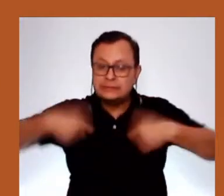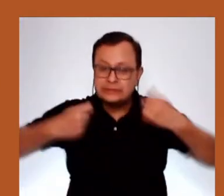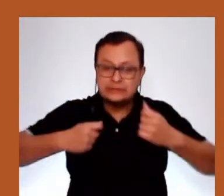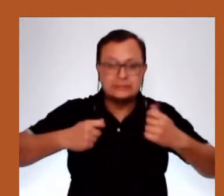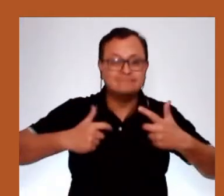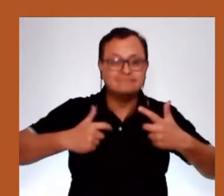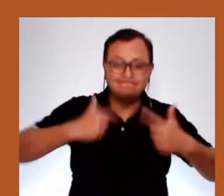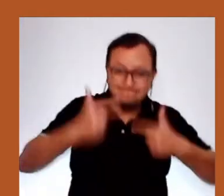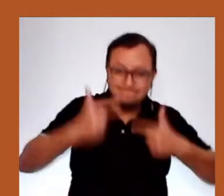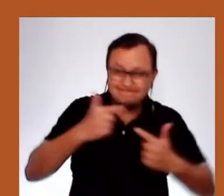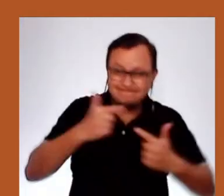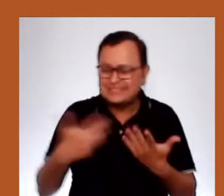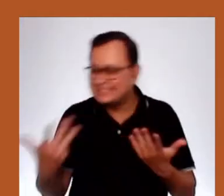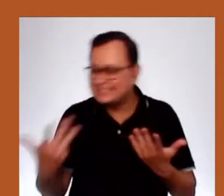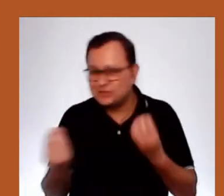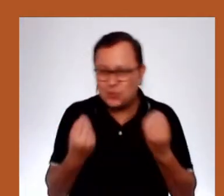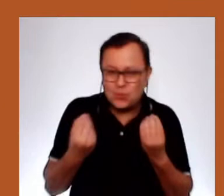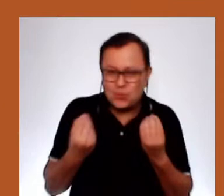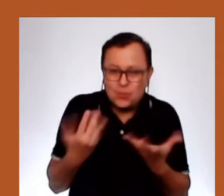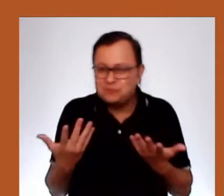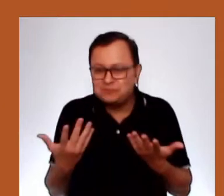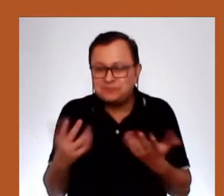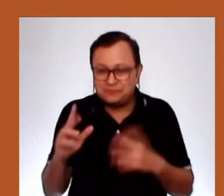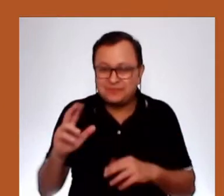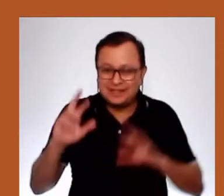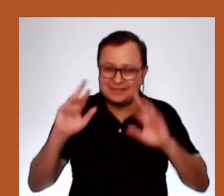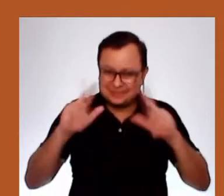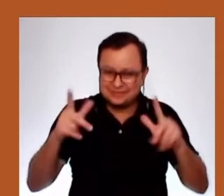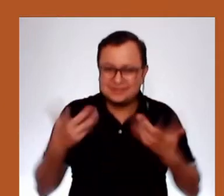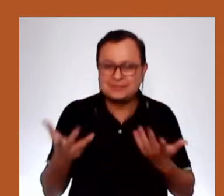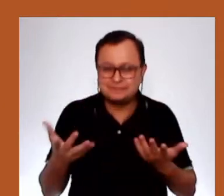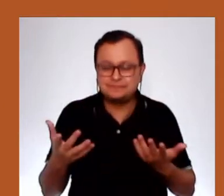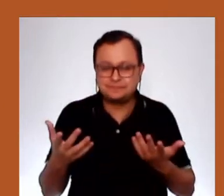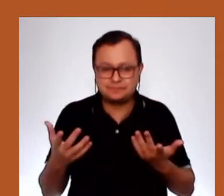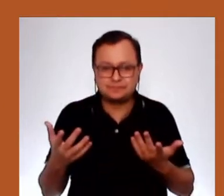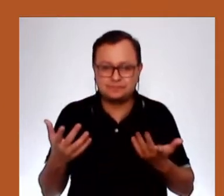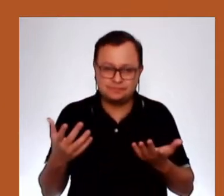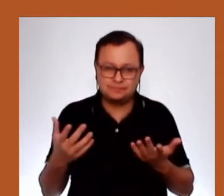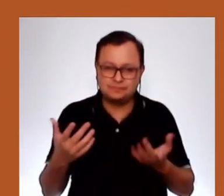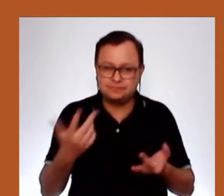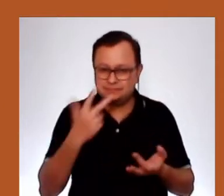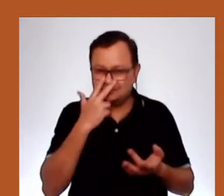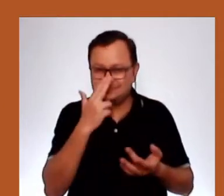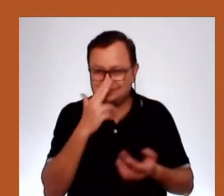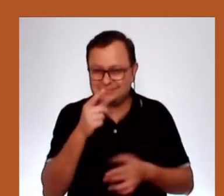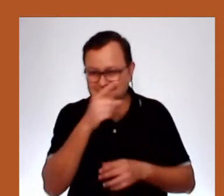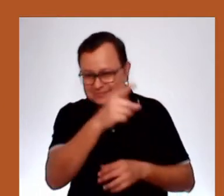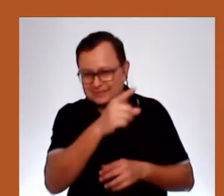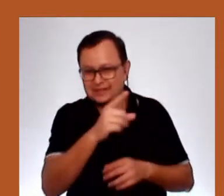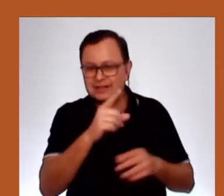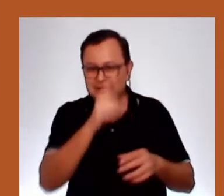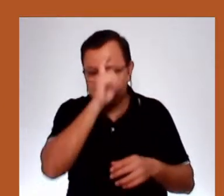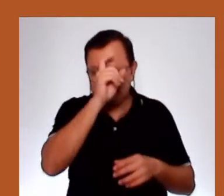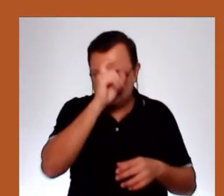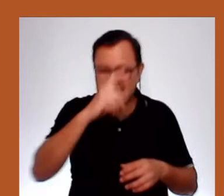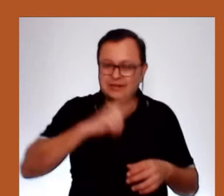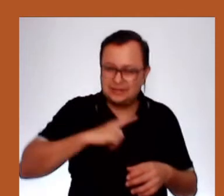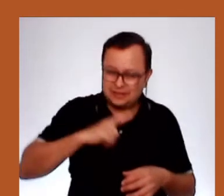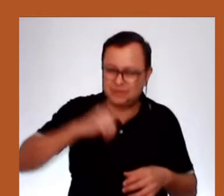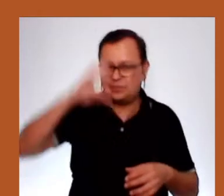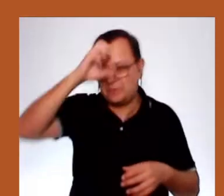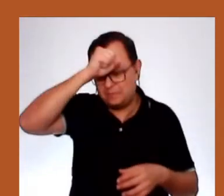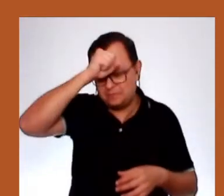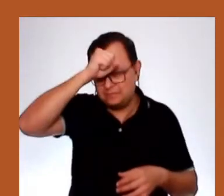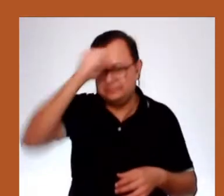podia imaginar, né? Então, de certo modo, acho que tem um aprendizado, houve um aprendizado